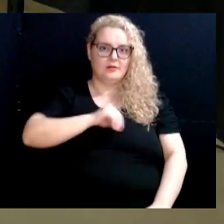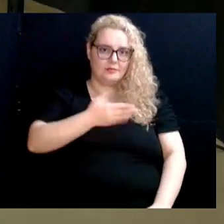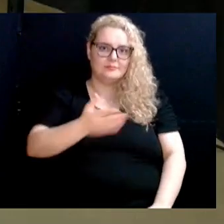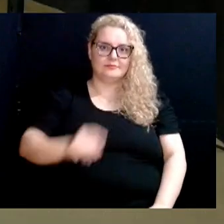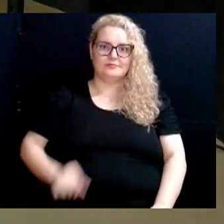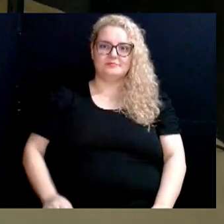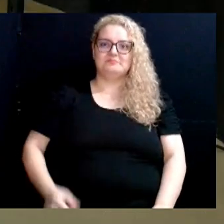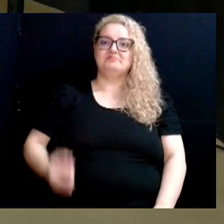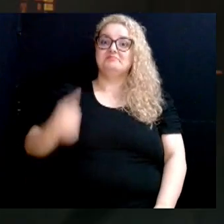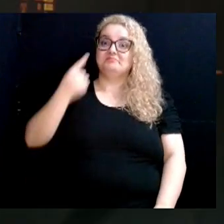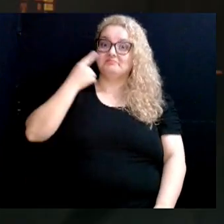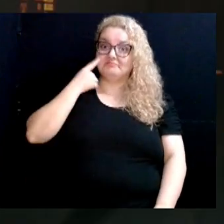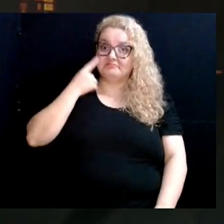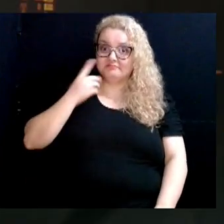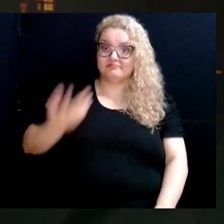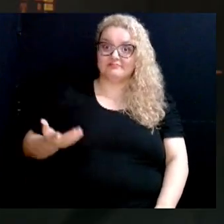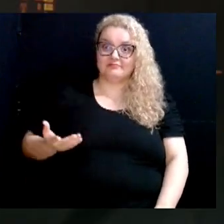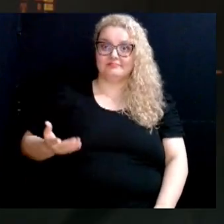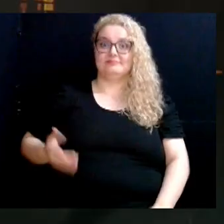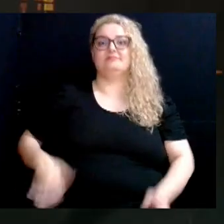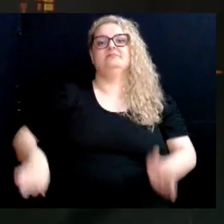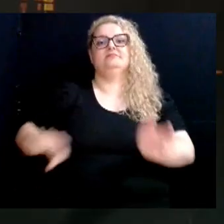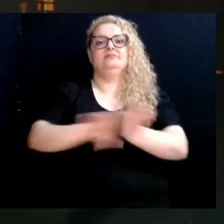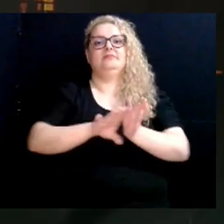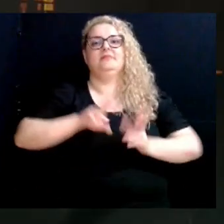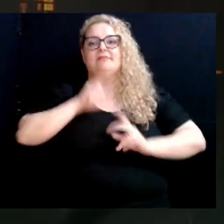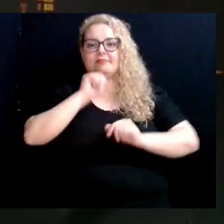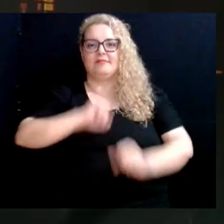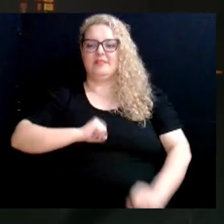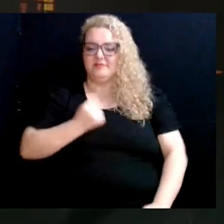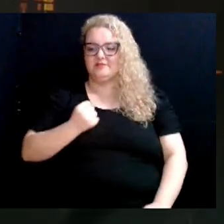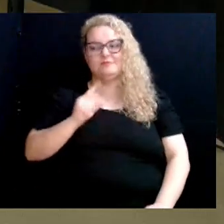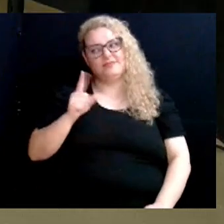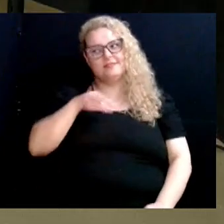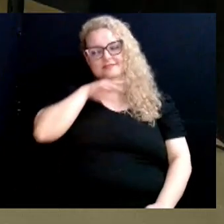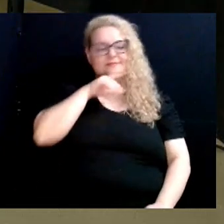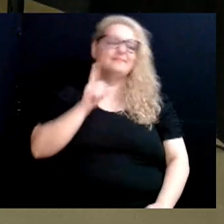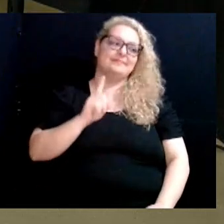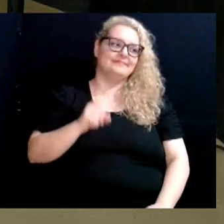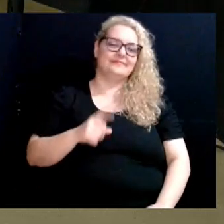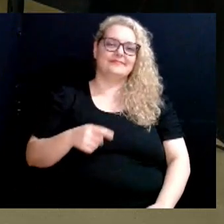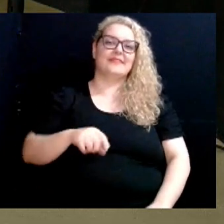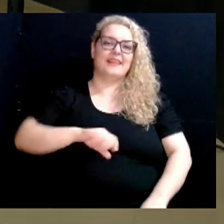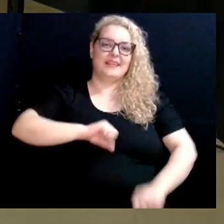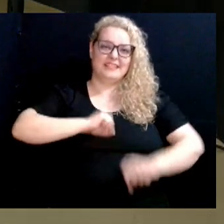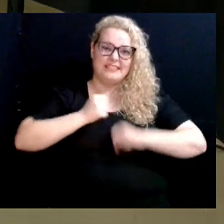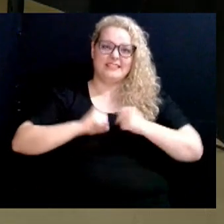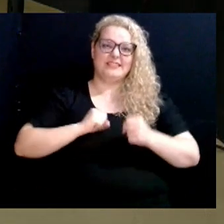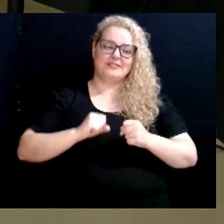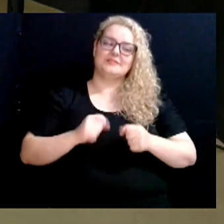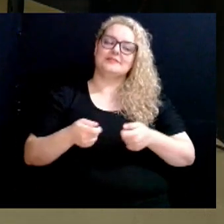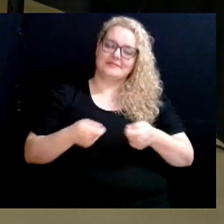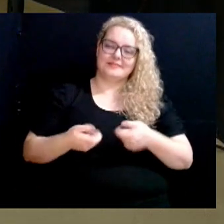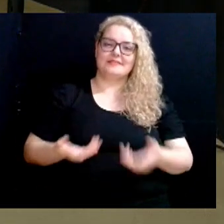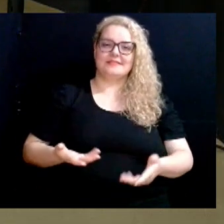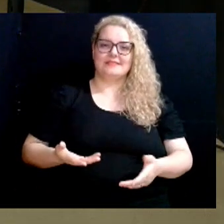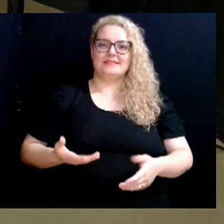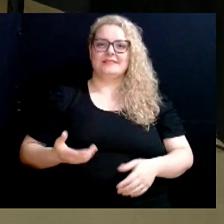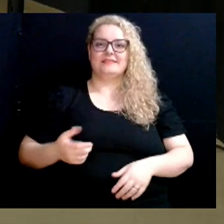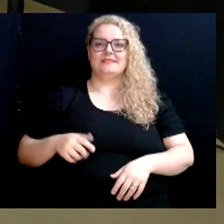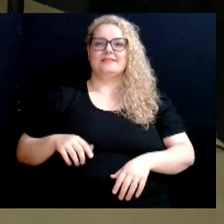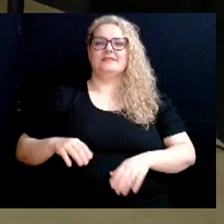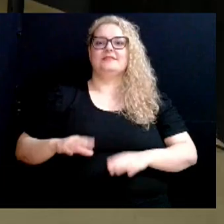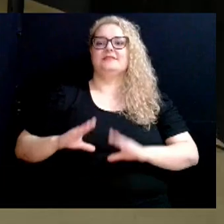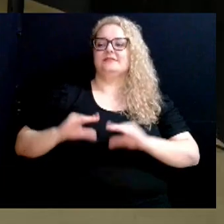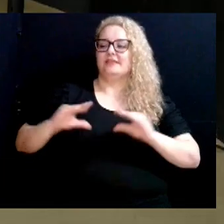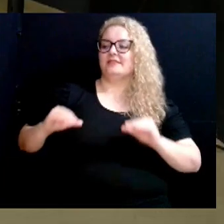Olha, então, vir na força do ódio não é tão ruim assim. Não, com certeza não, ódio controsado. Te tirou ali daquele movimento Da de zona de inércia